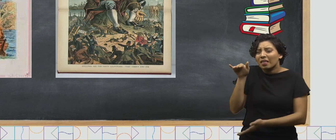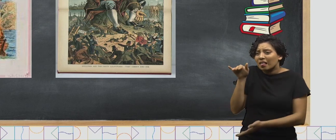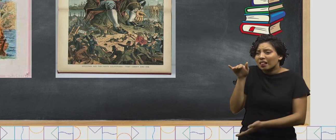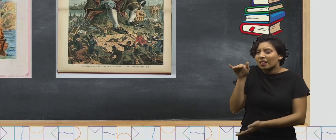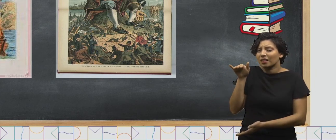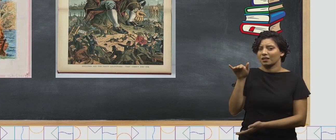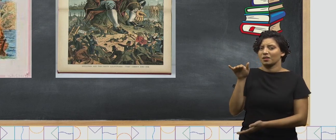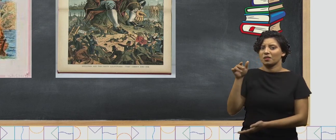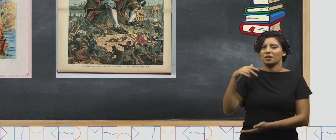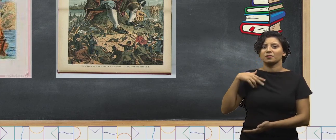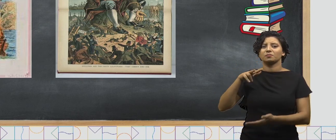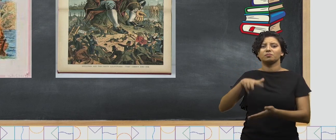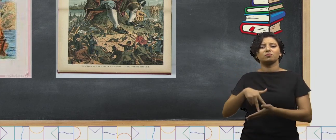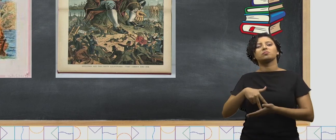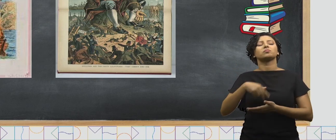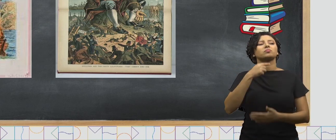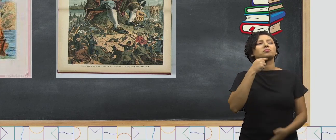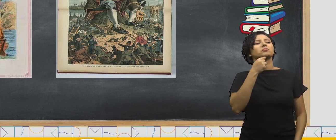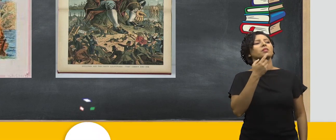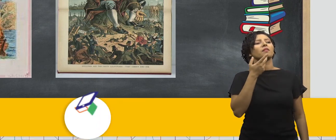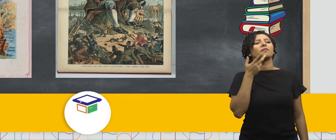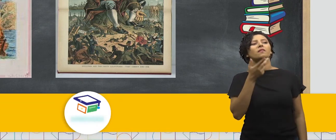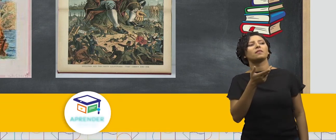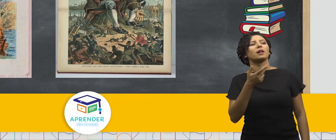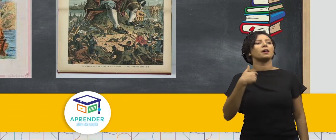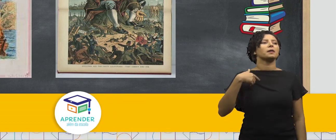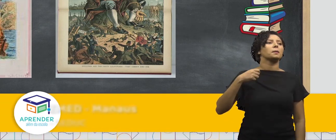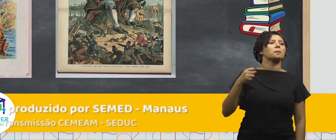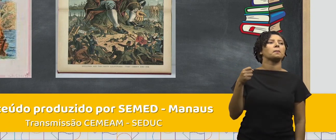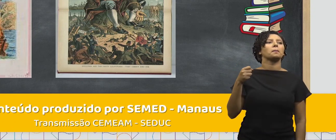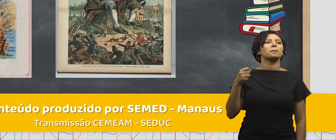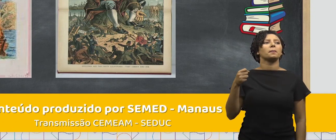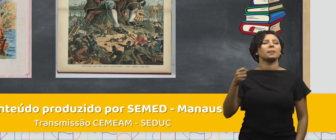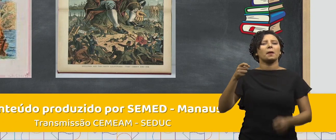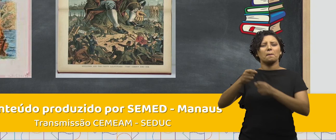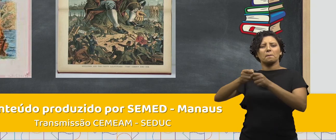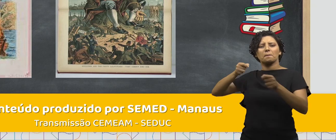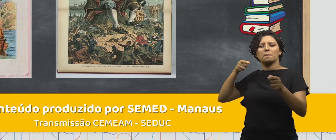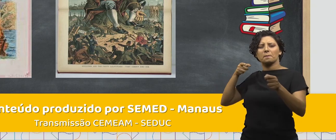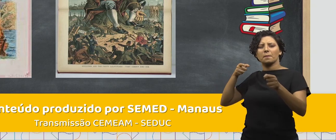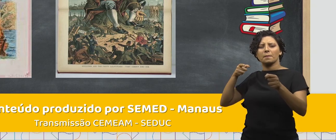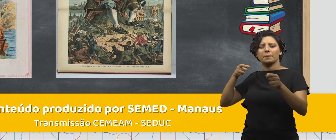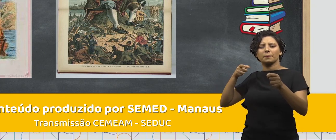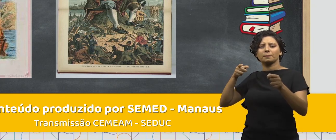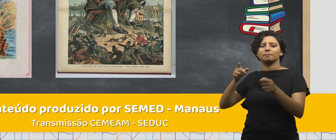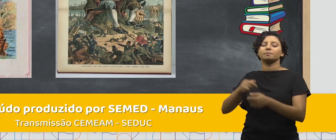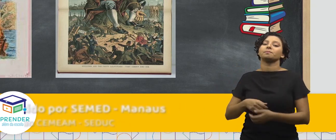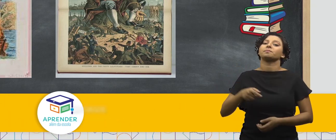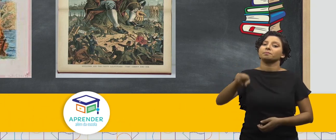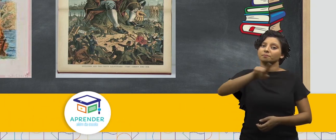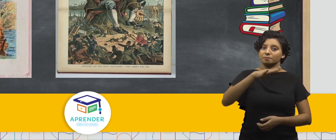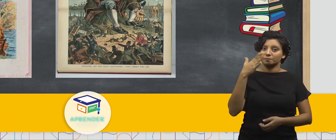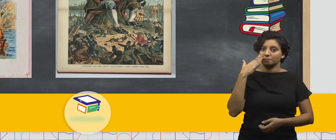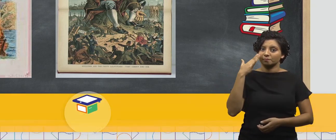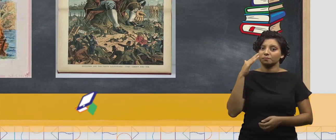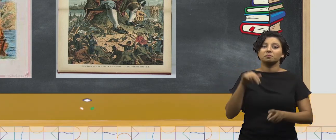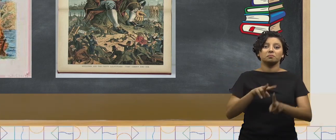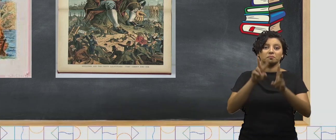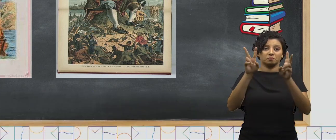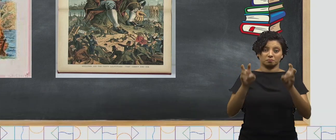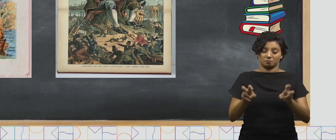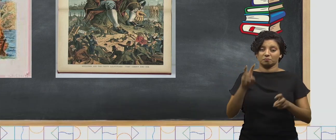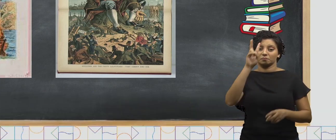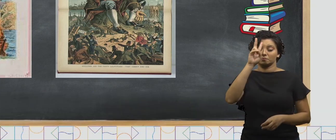que do alto de seu queixo empunha um arco e flecha. Para você saber mais sobre essas